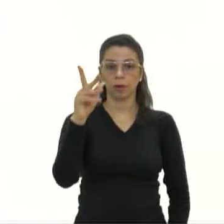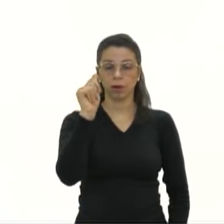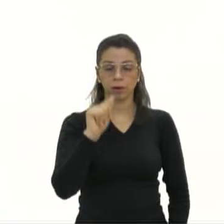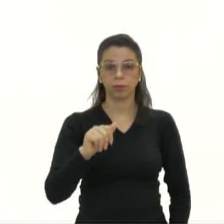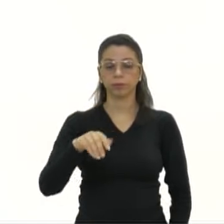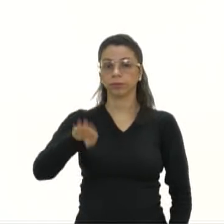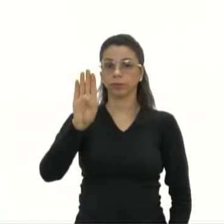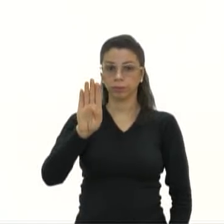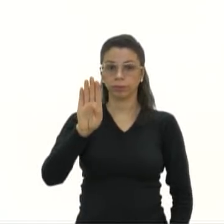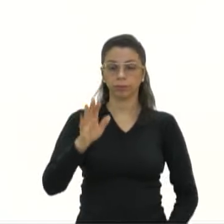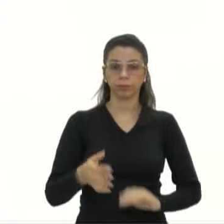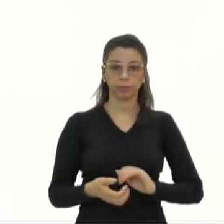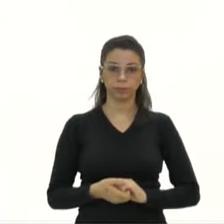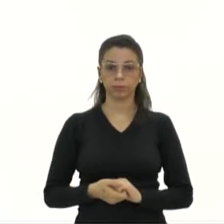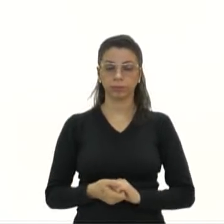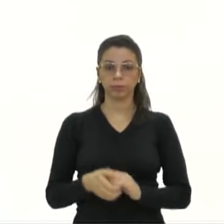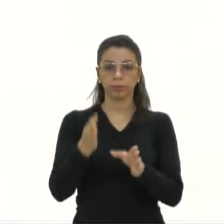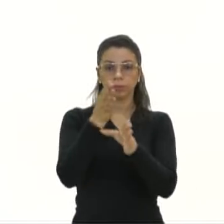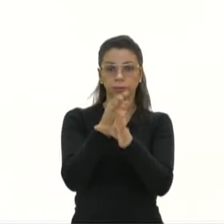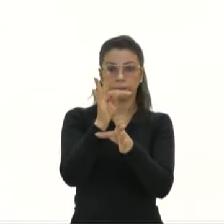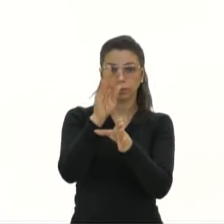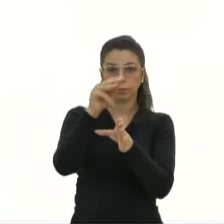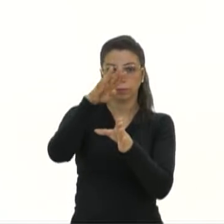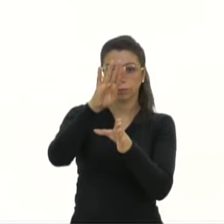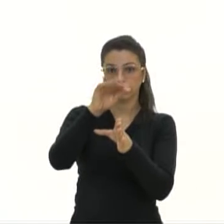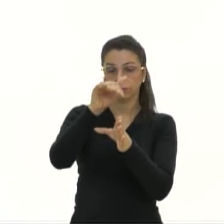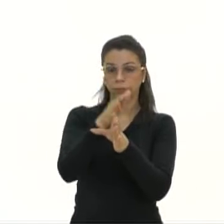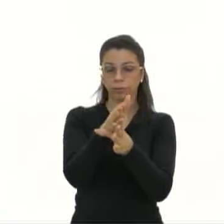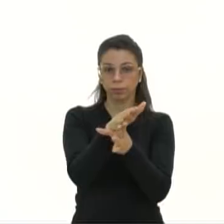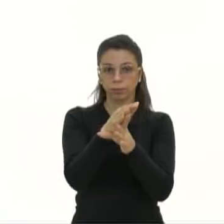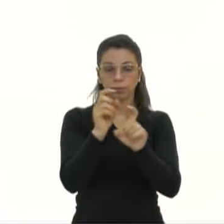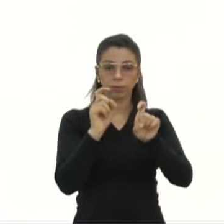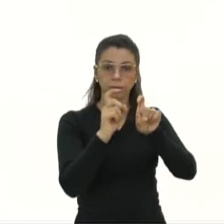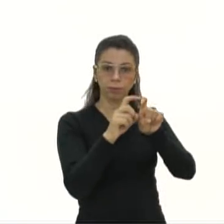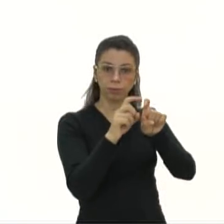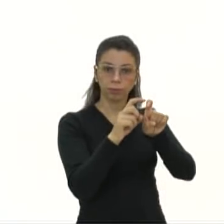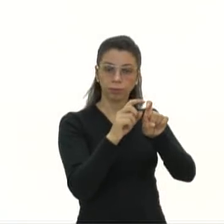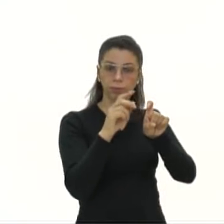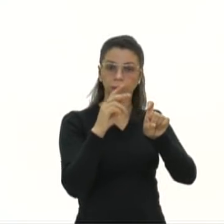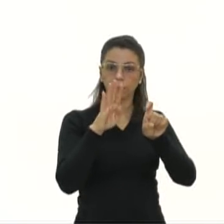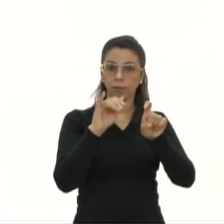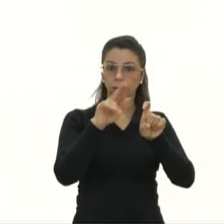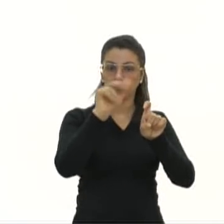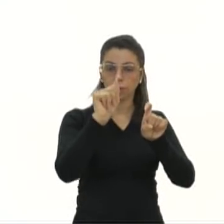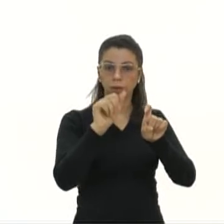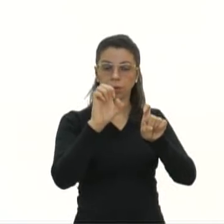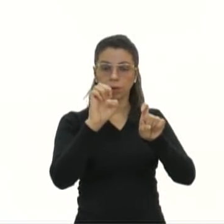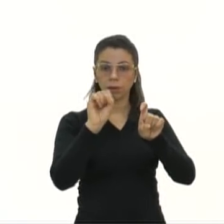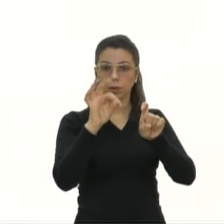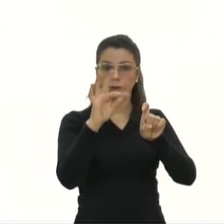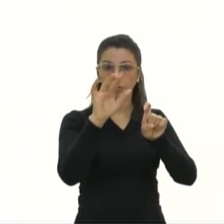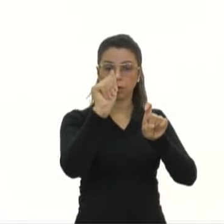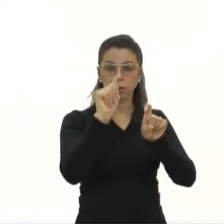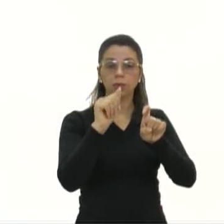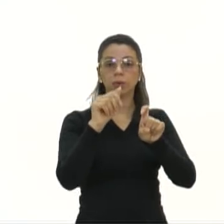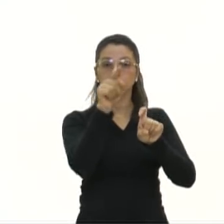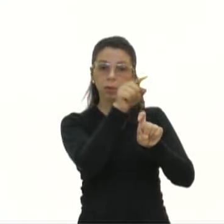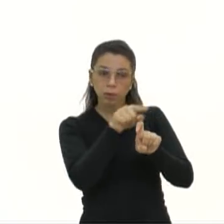Letra B, tímpano, martelo, bigorna, estribo e